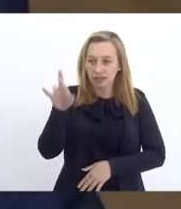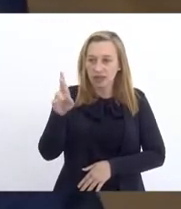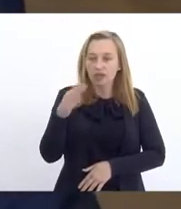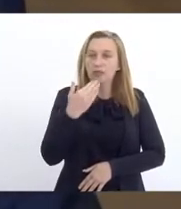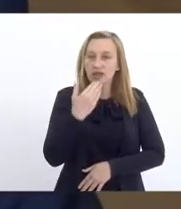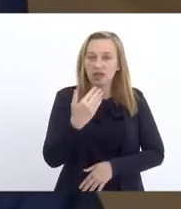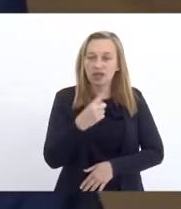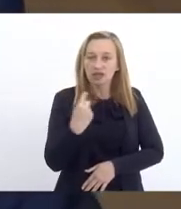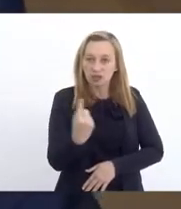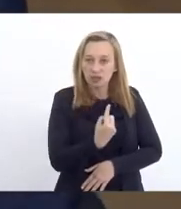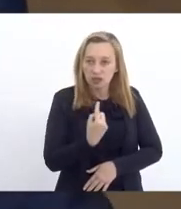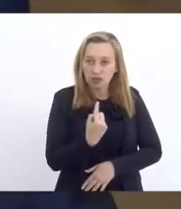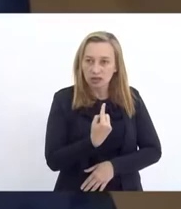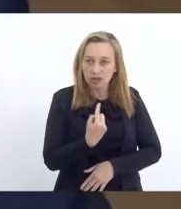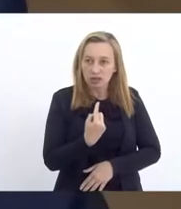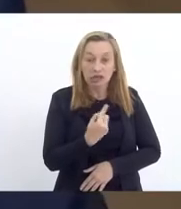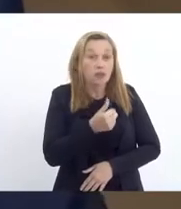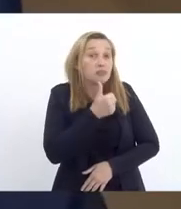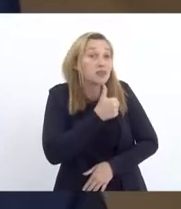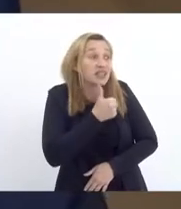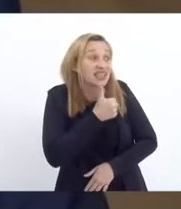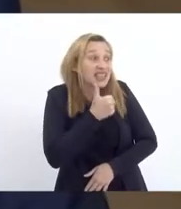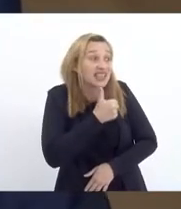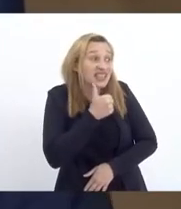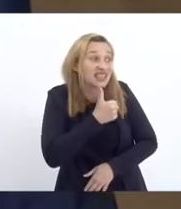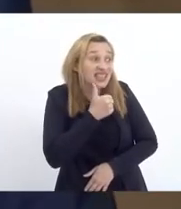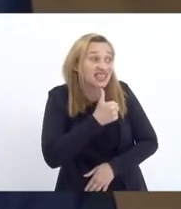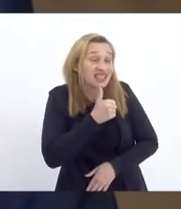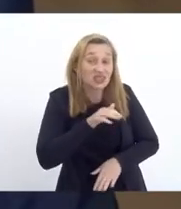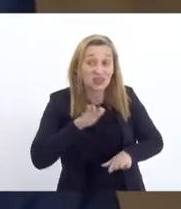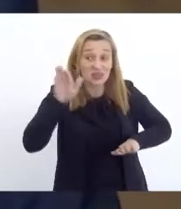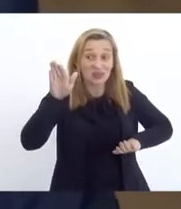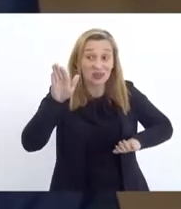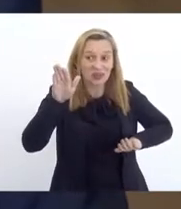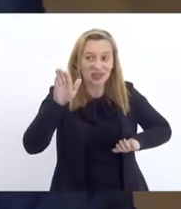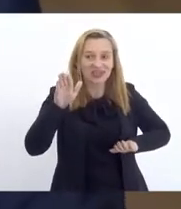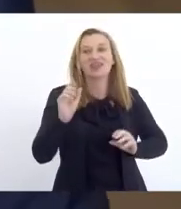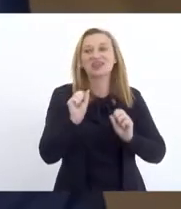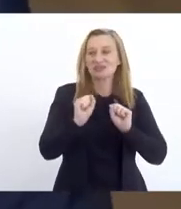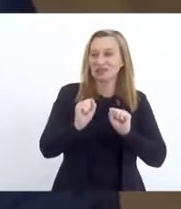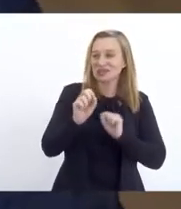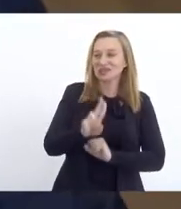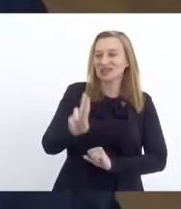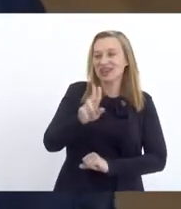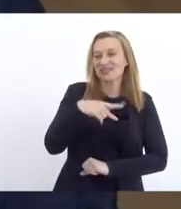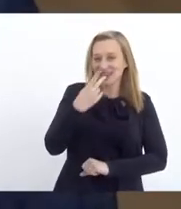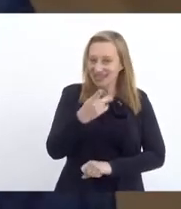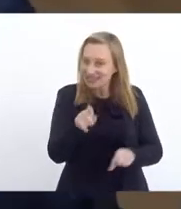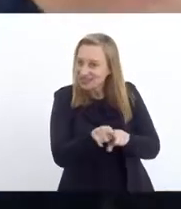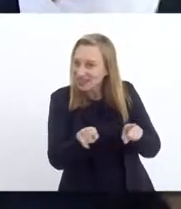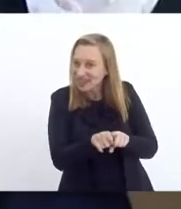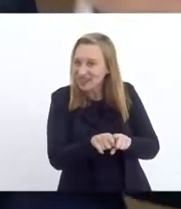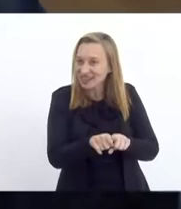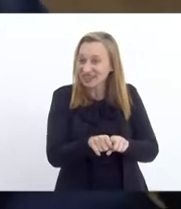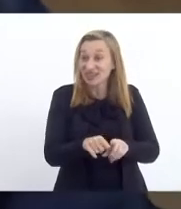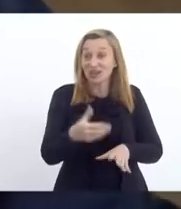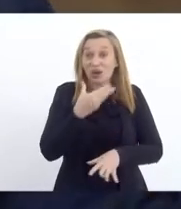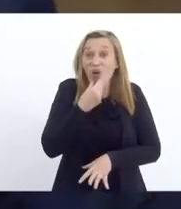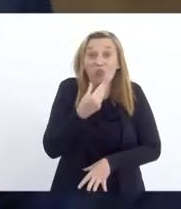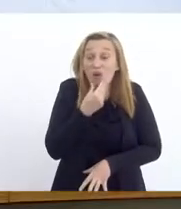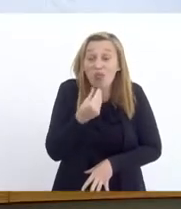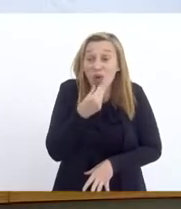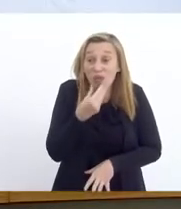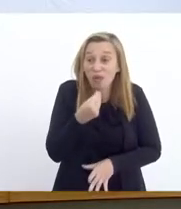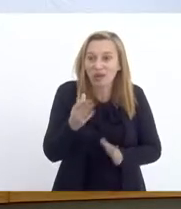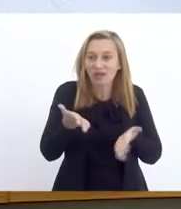nossas meninas superpoderosas na mesa que possam usar da palavra também, por favor. Tem muito homem, só falou homem